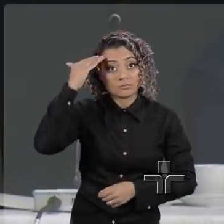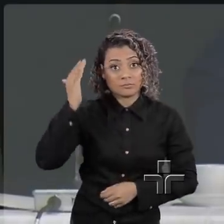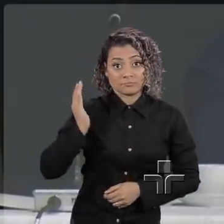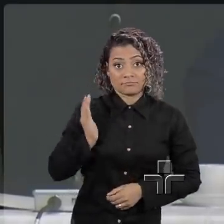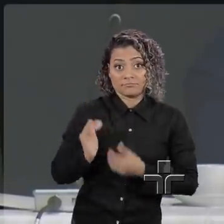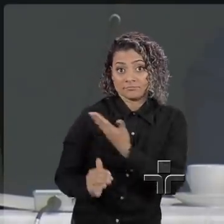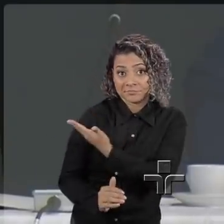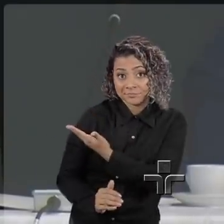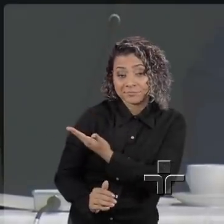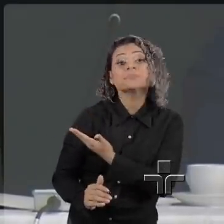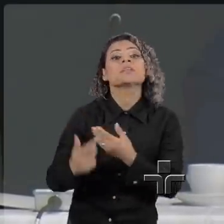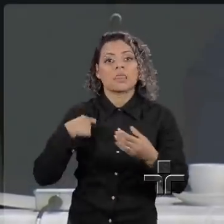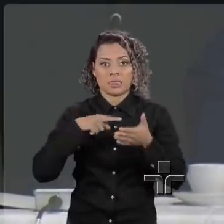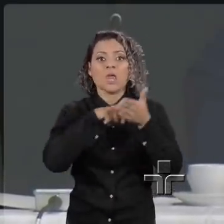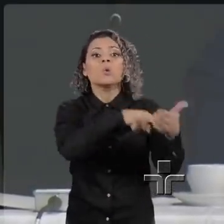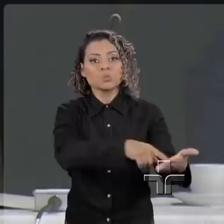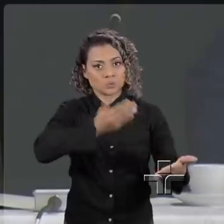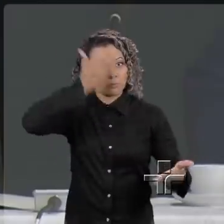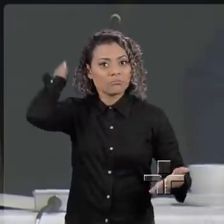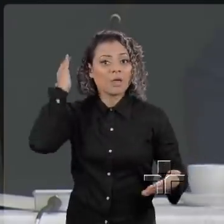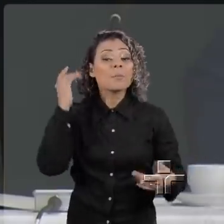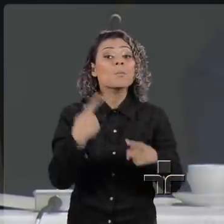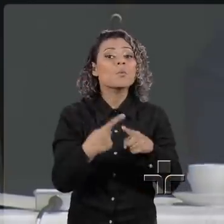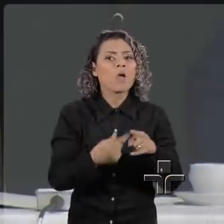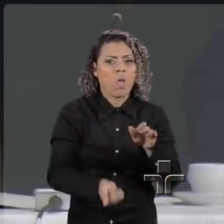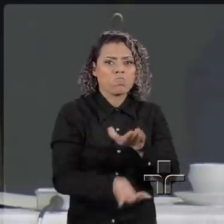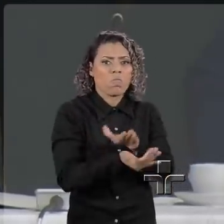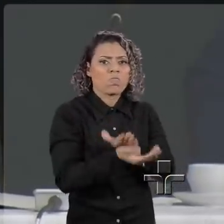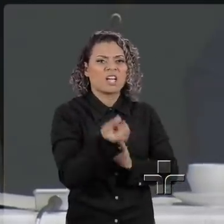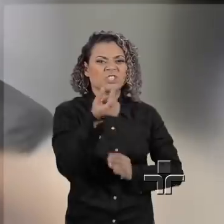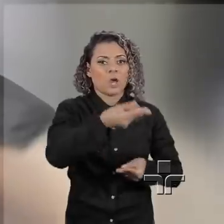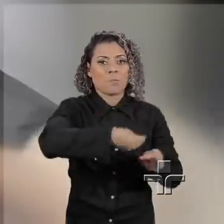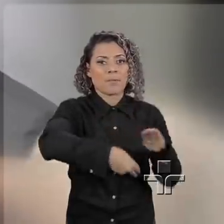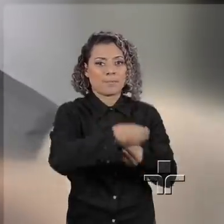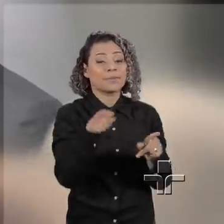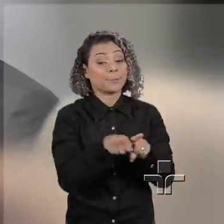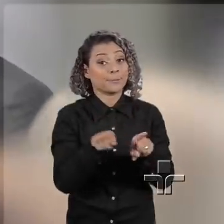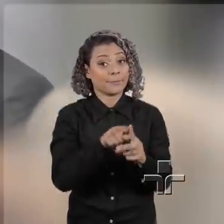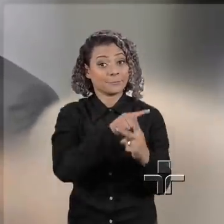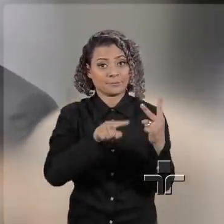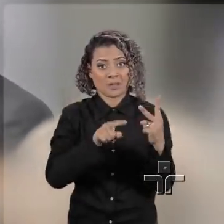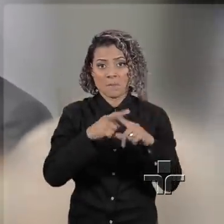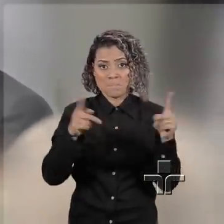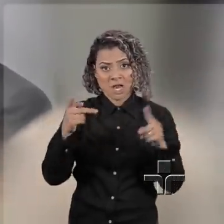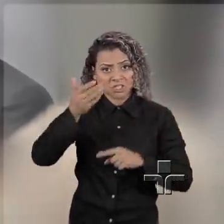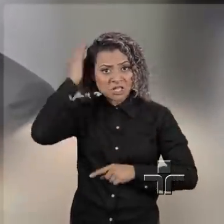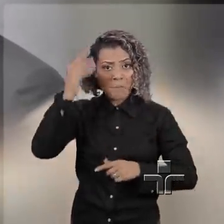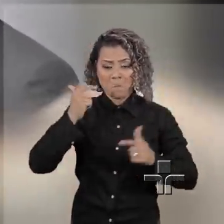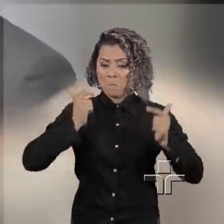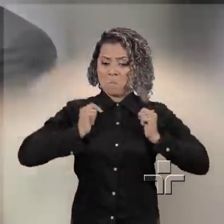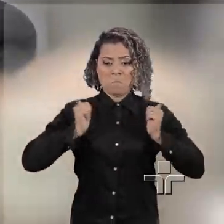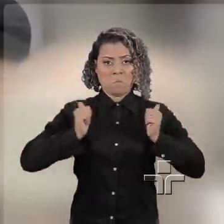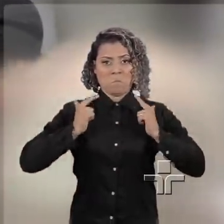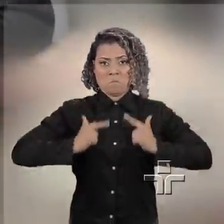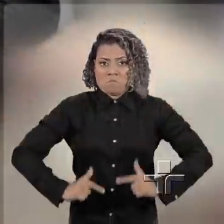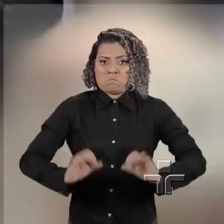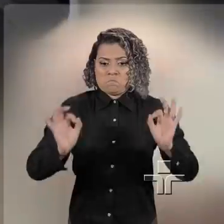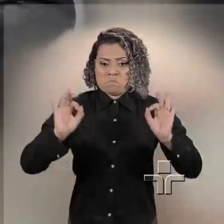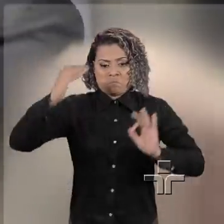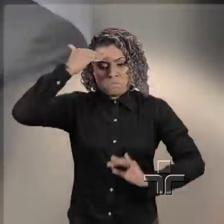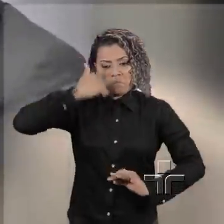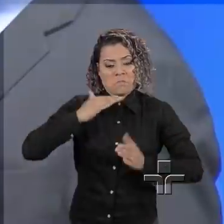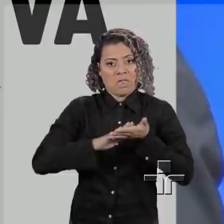Dodge, denunciou o presidente pelos crimes de corrupção e lavagem de dinheiro. Ele nega as acusações.